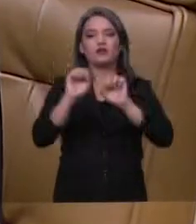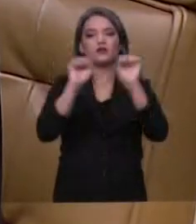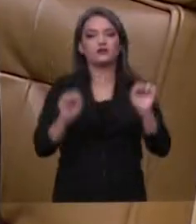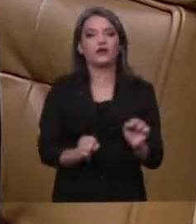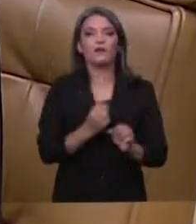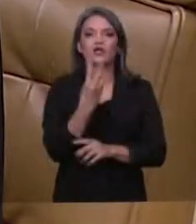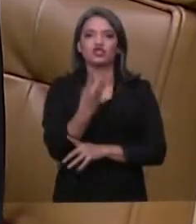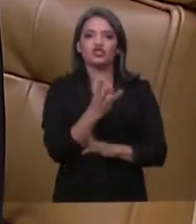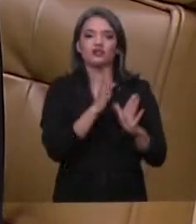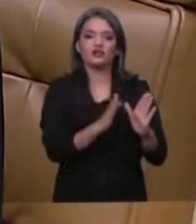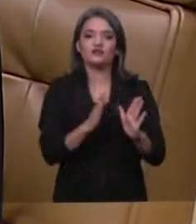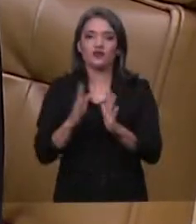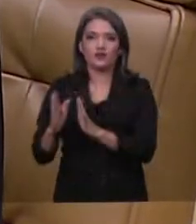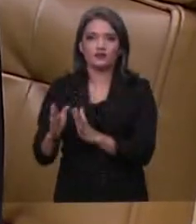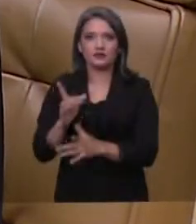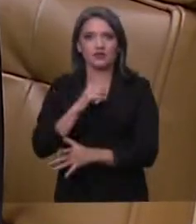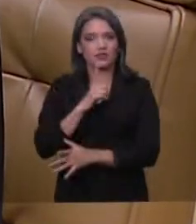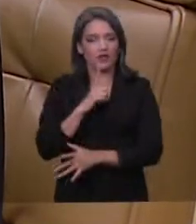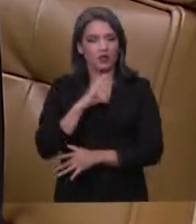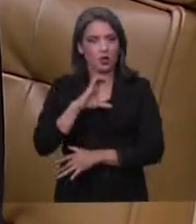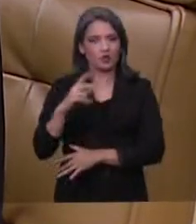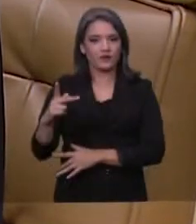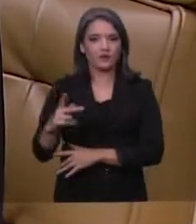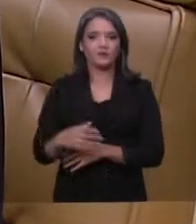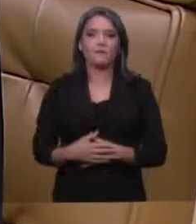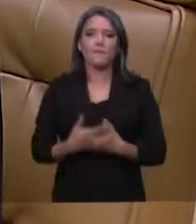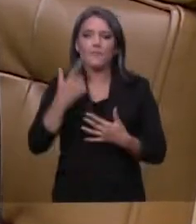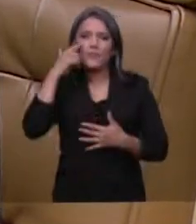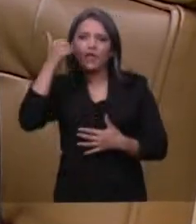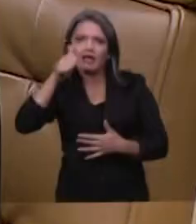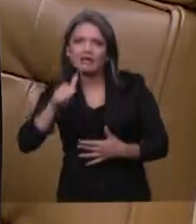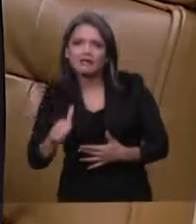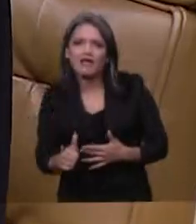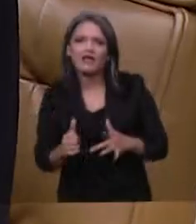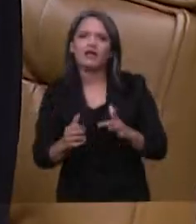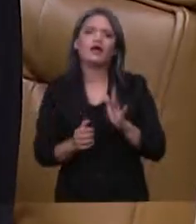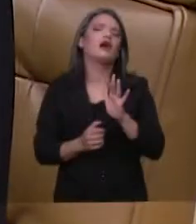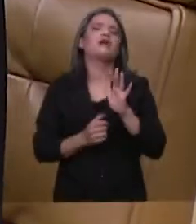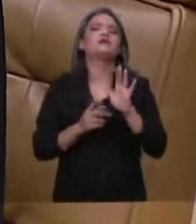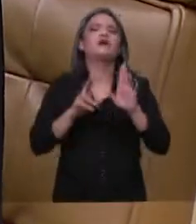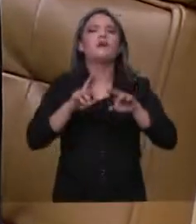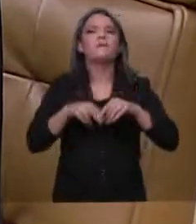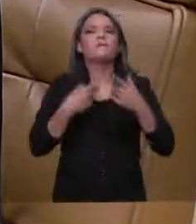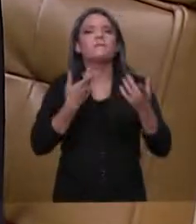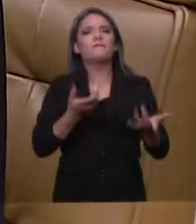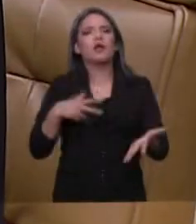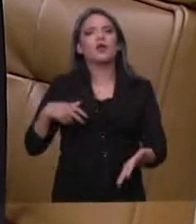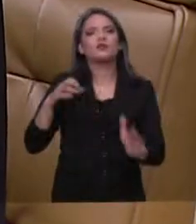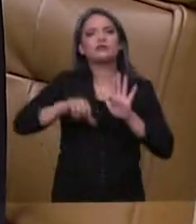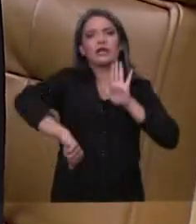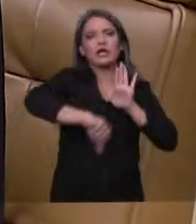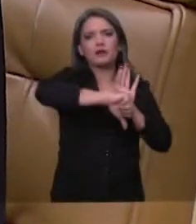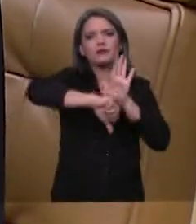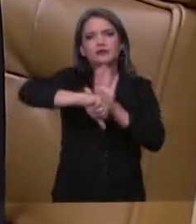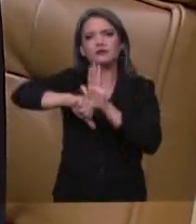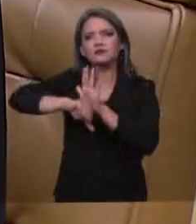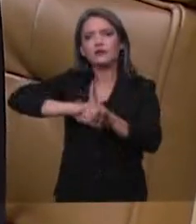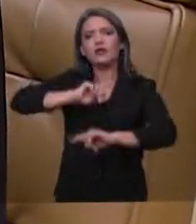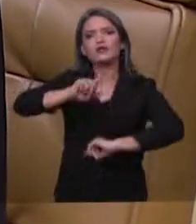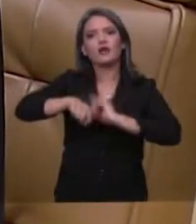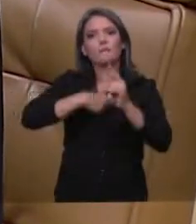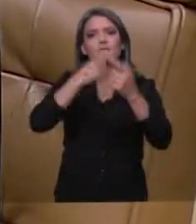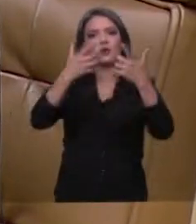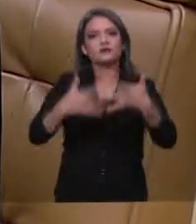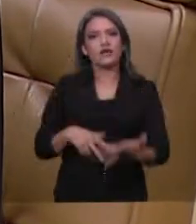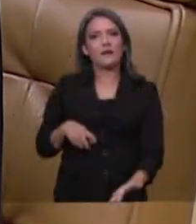Código Penal. Farei uma análise por grupo de delitos e, na sequência, analisarei a pena a ser aplicável em relação a cada um dos crimes praticados pelo